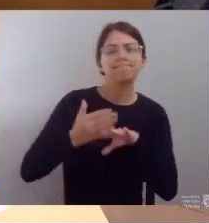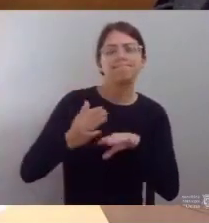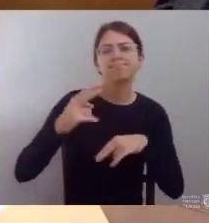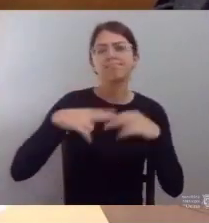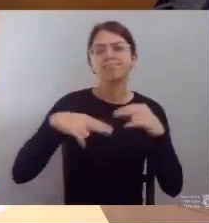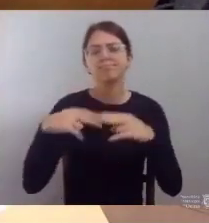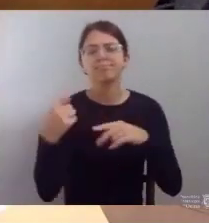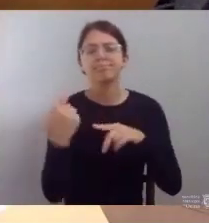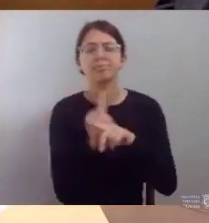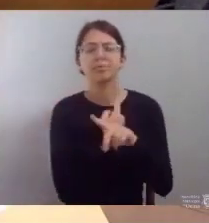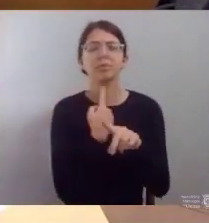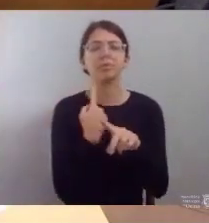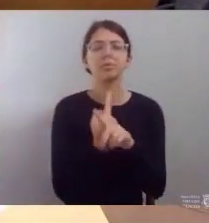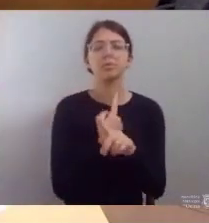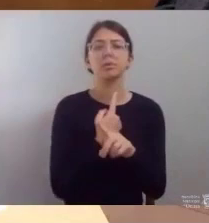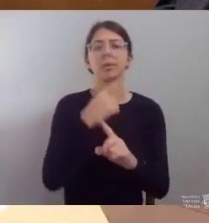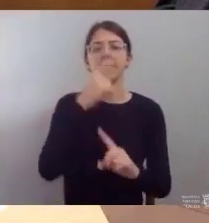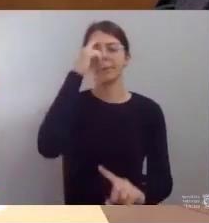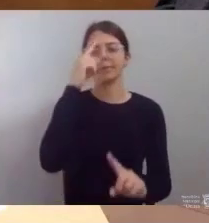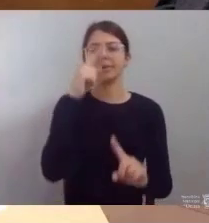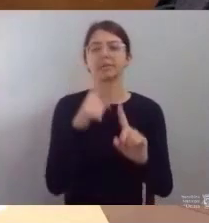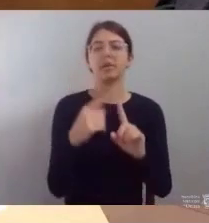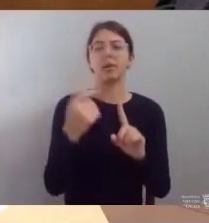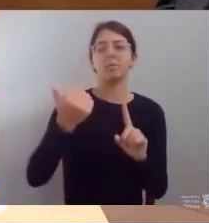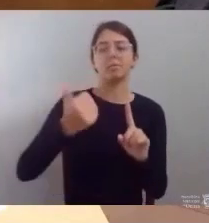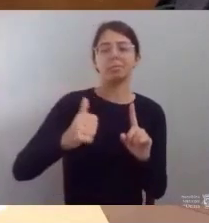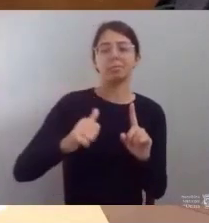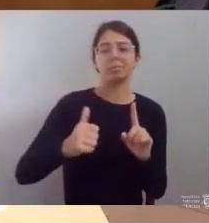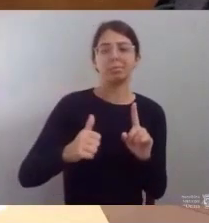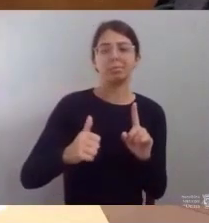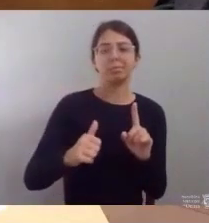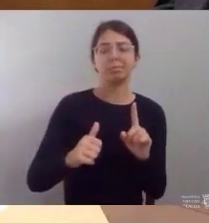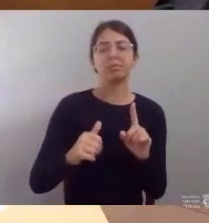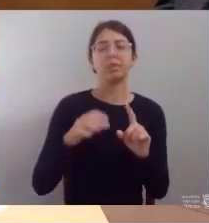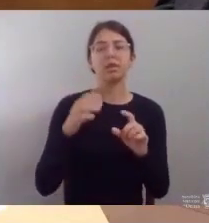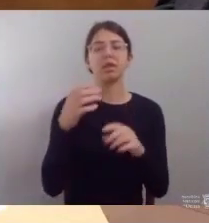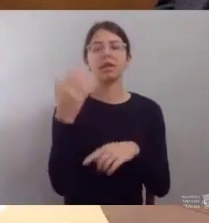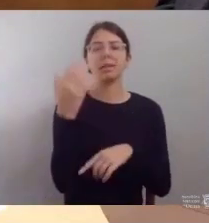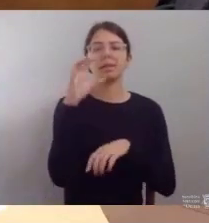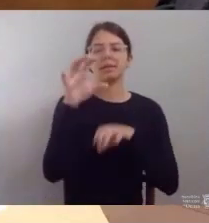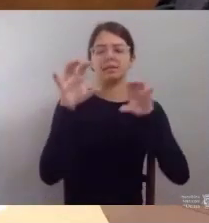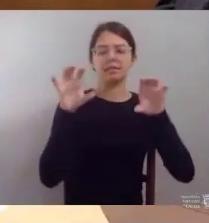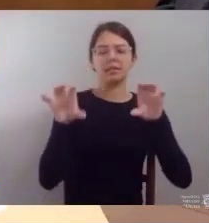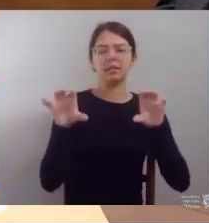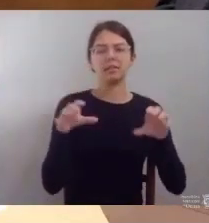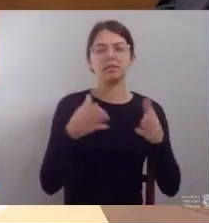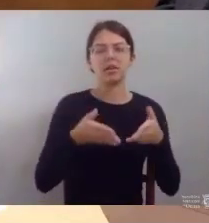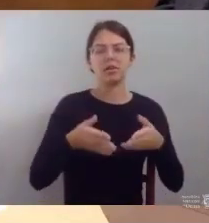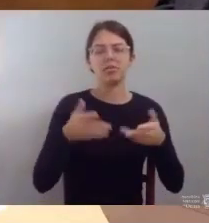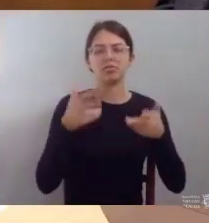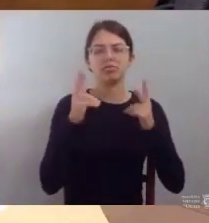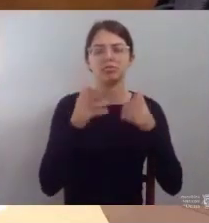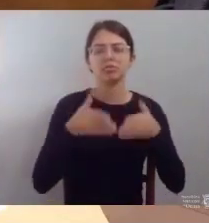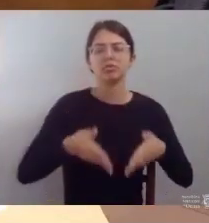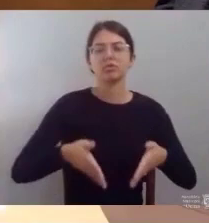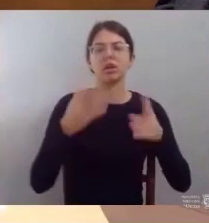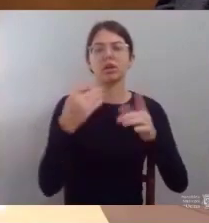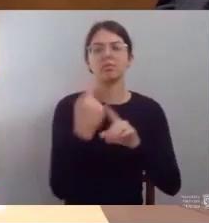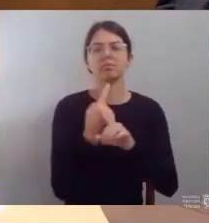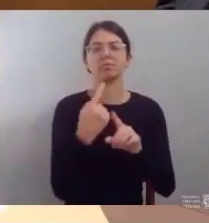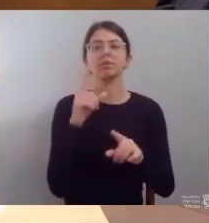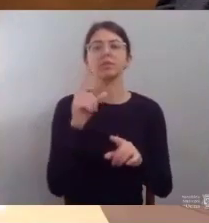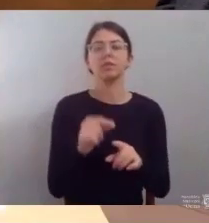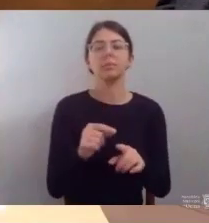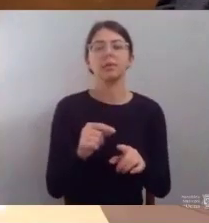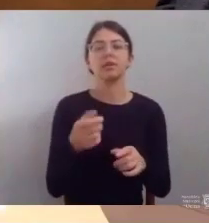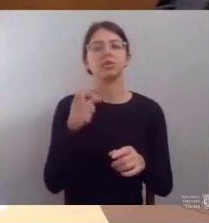correção e regularização da sinalização e dos sistemas de segurança da linha de Cascais.